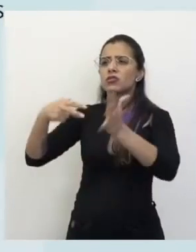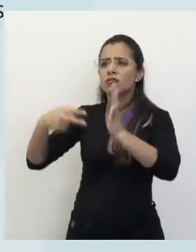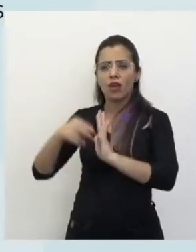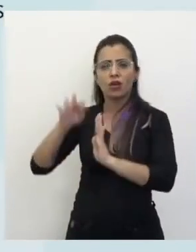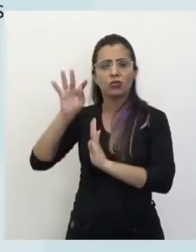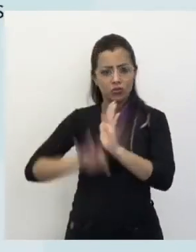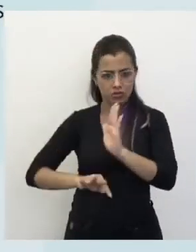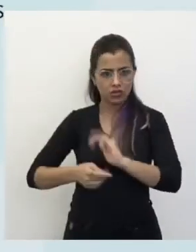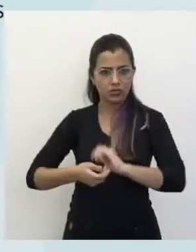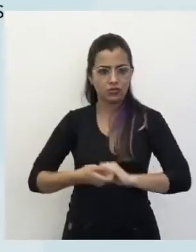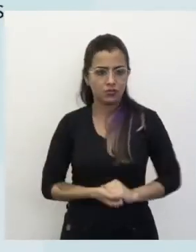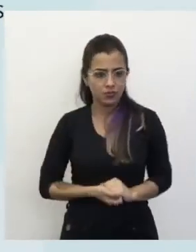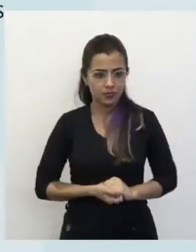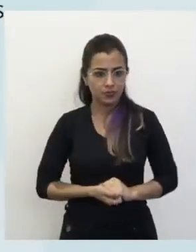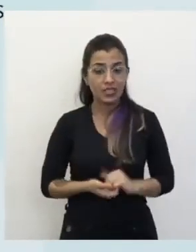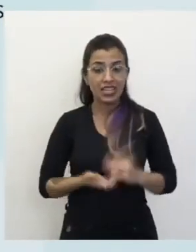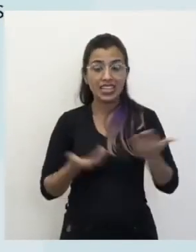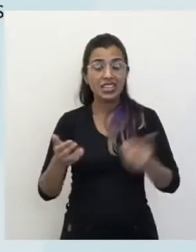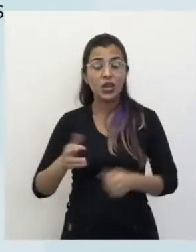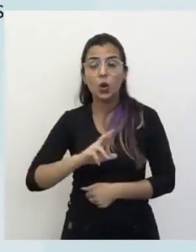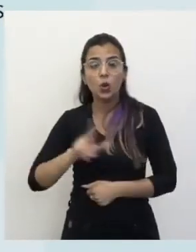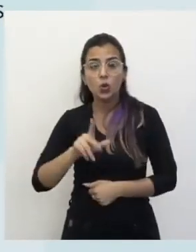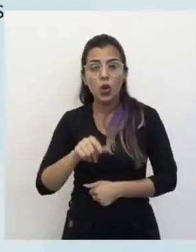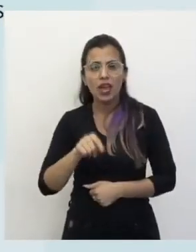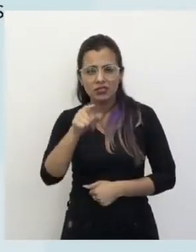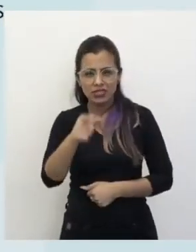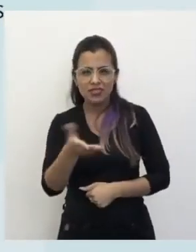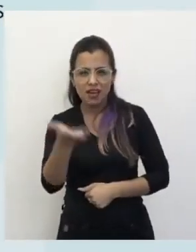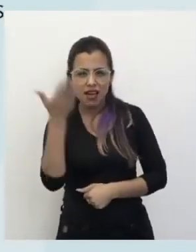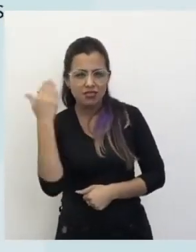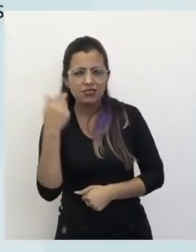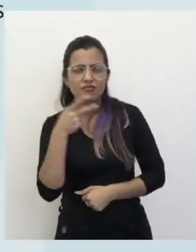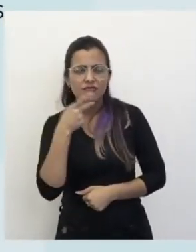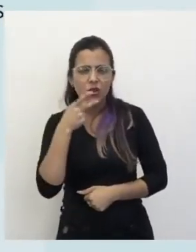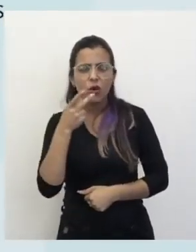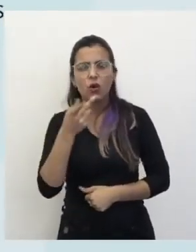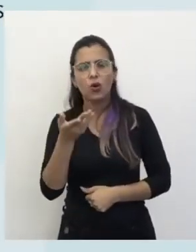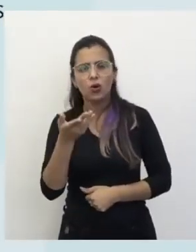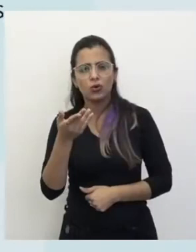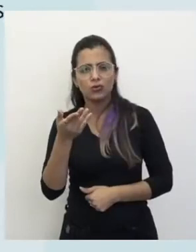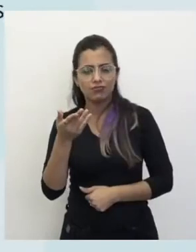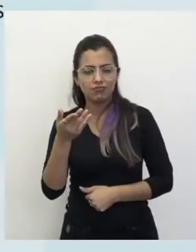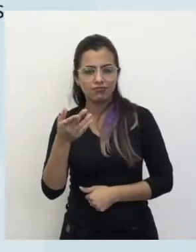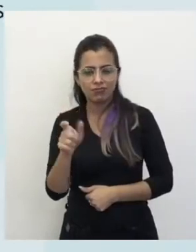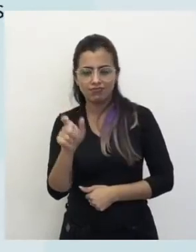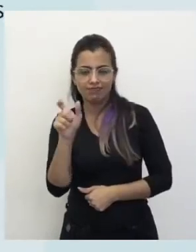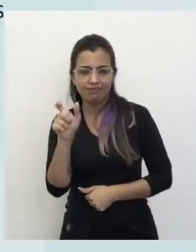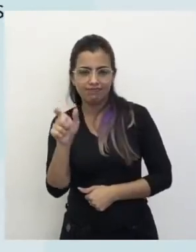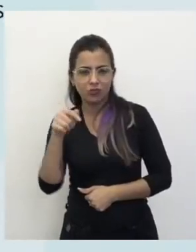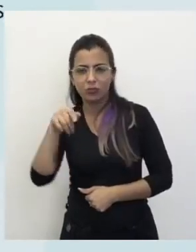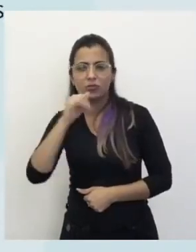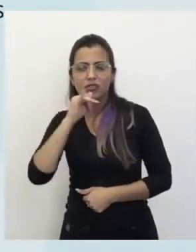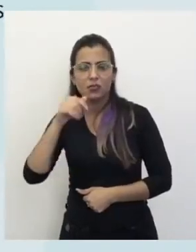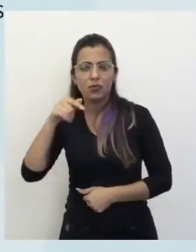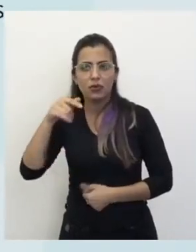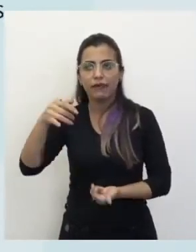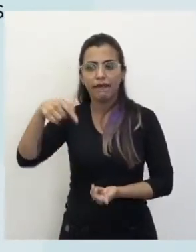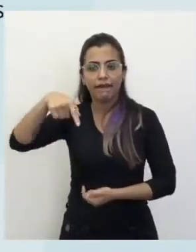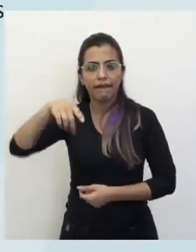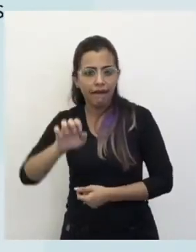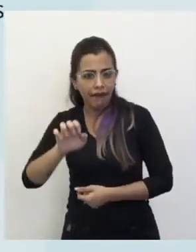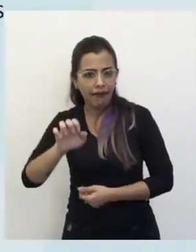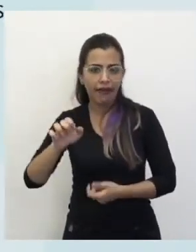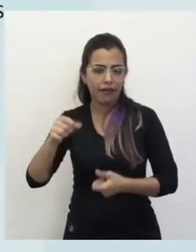texto. Então, não são aqueles que vocês estavam falando lá só, as conjunções, mas também preposições,